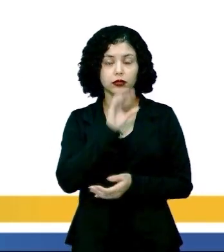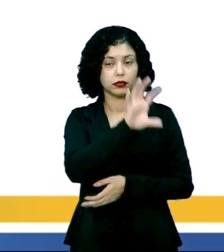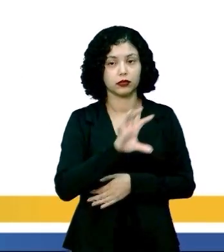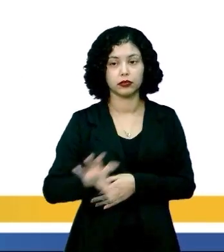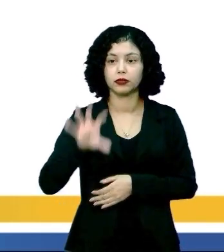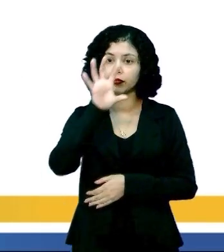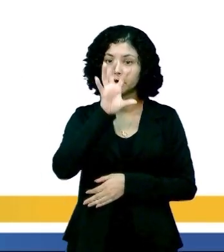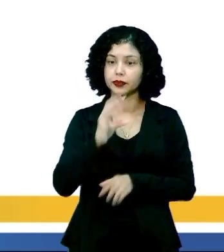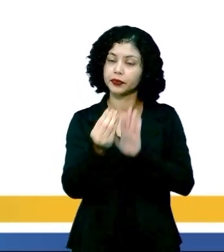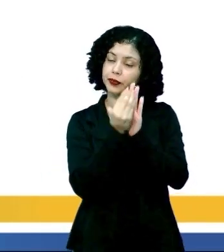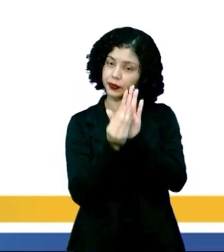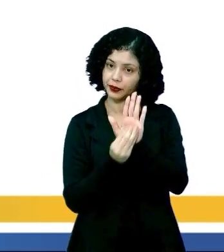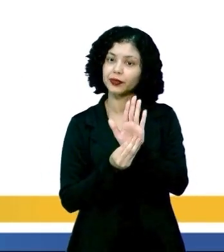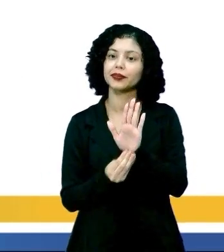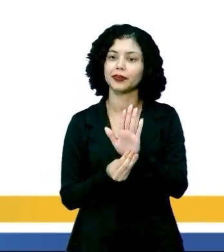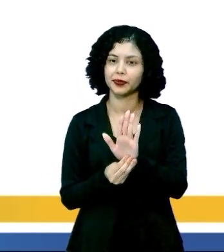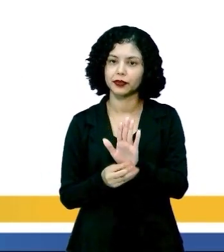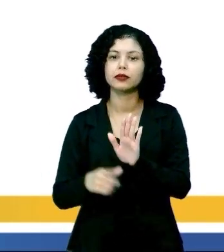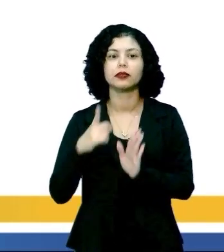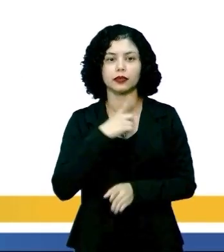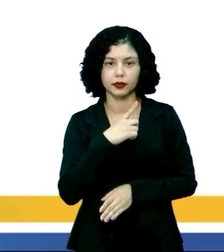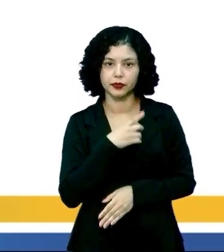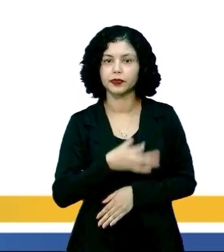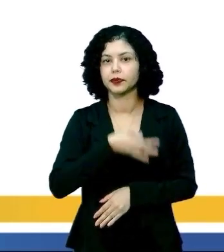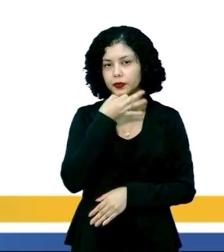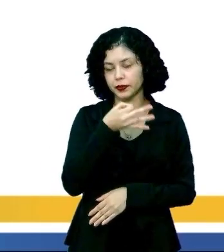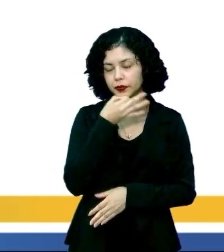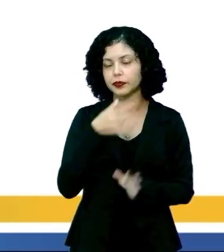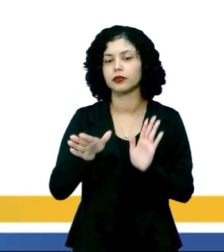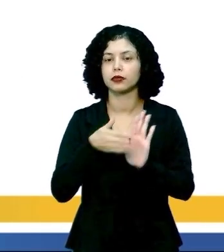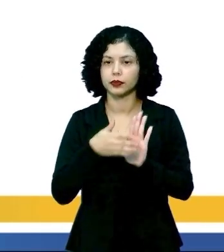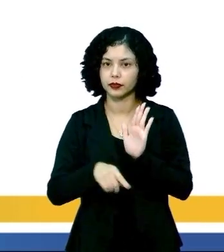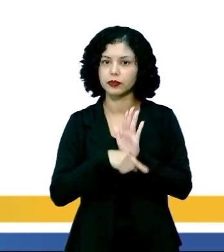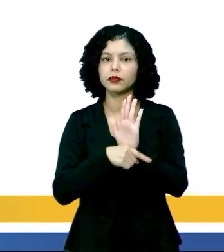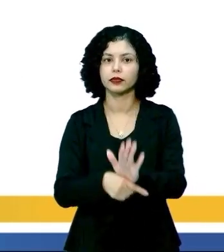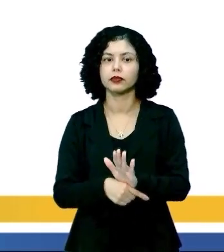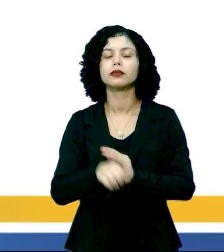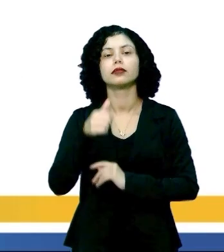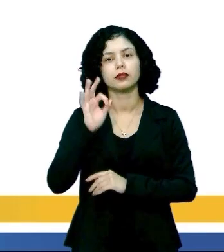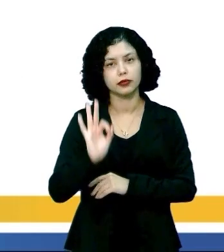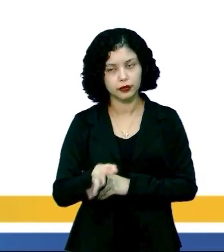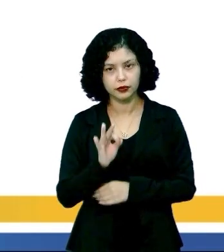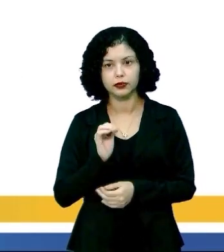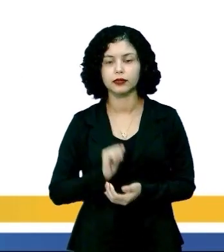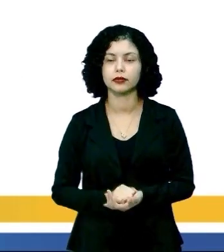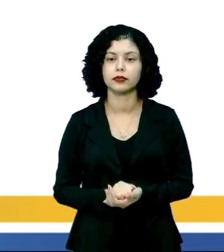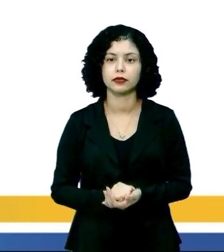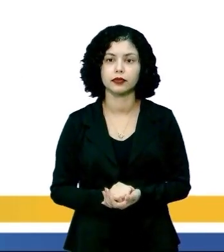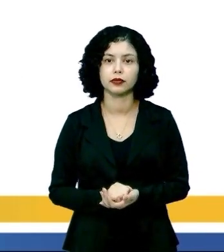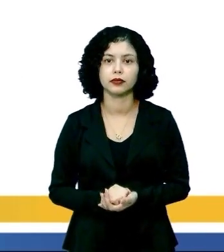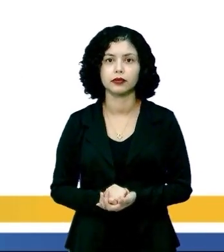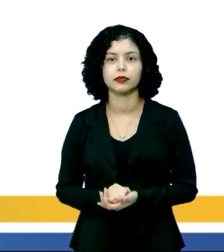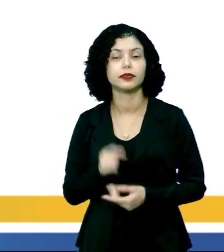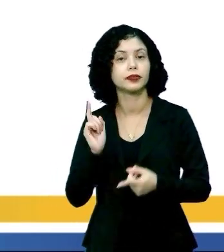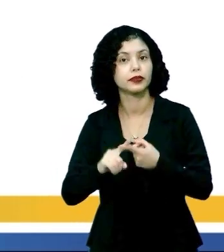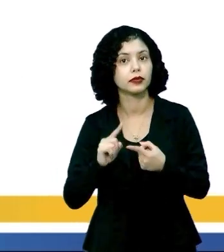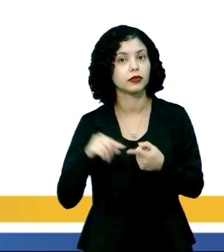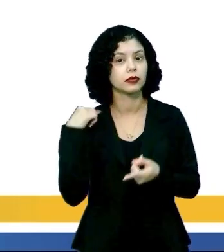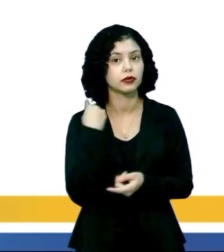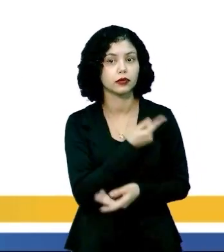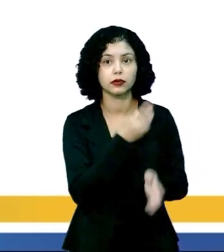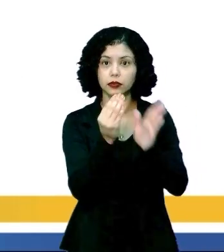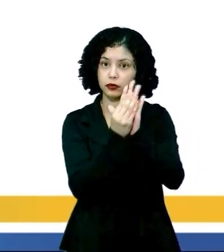dados estatísticos, que comprova que houve realmente argumentos de prova, de comprovação, de evidência, porque nós temos